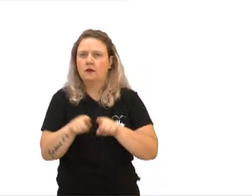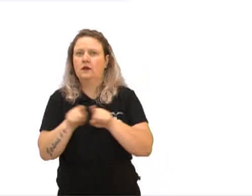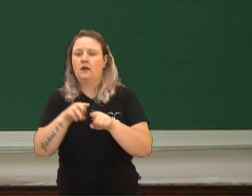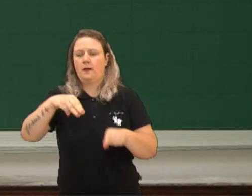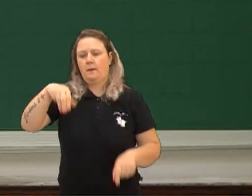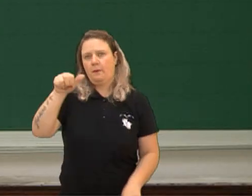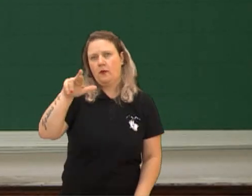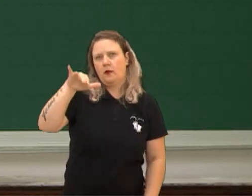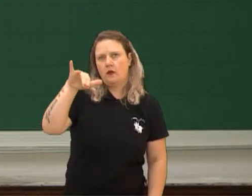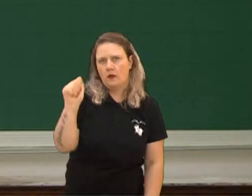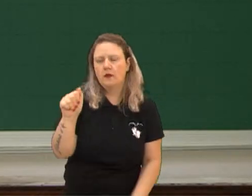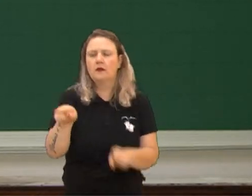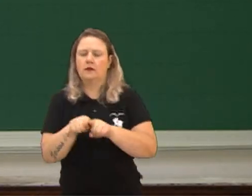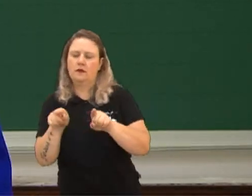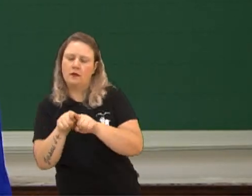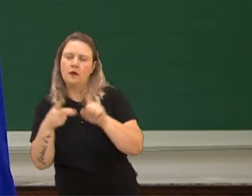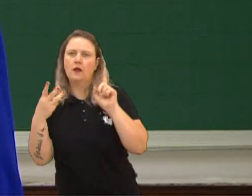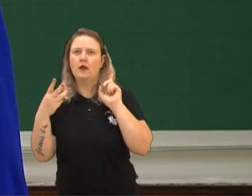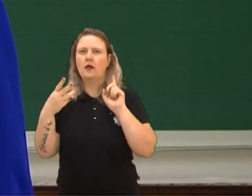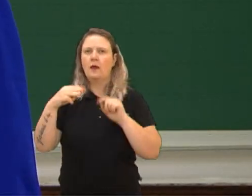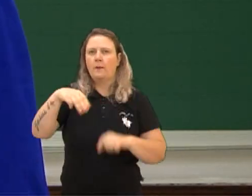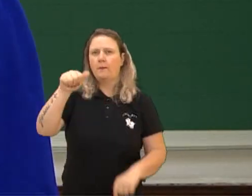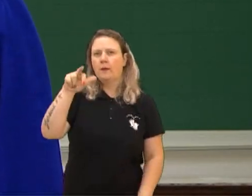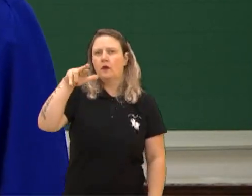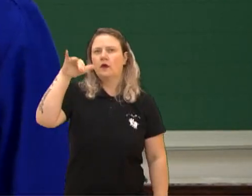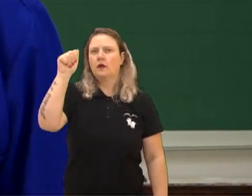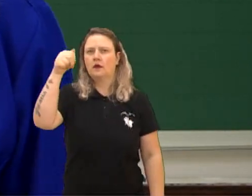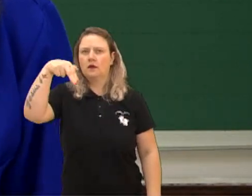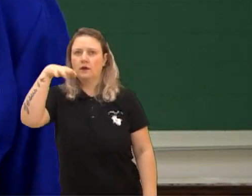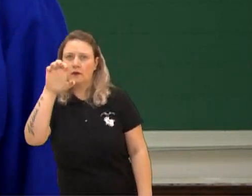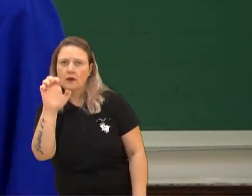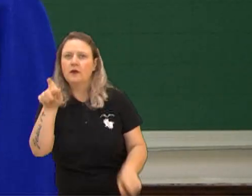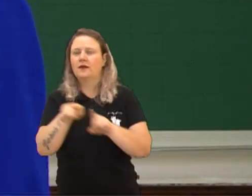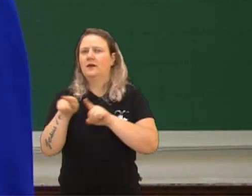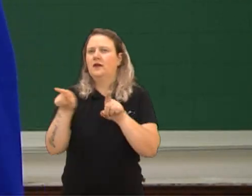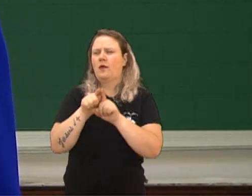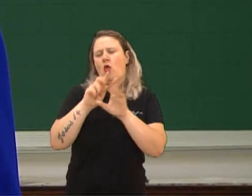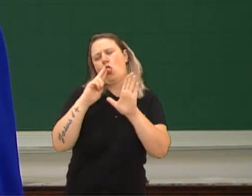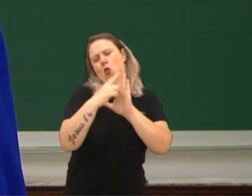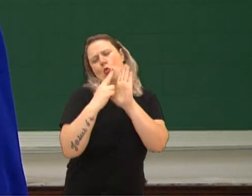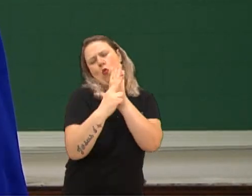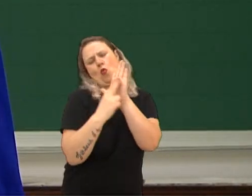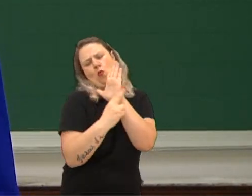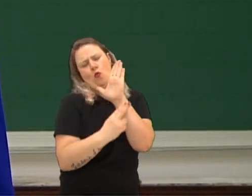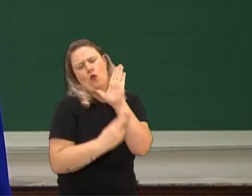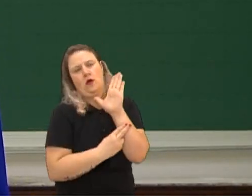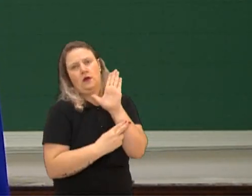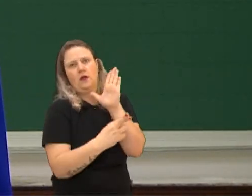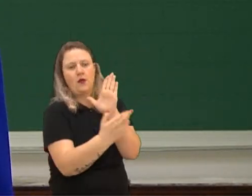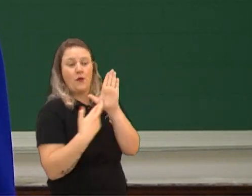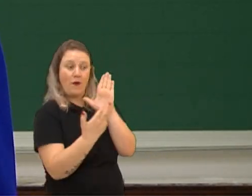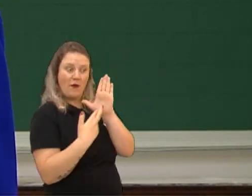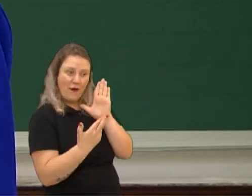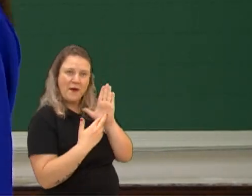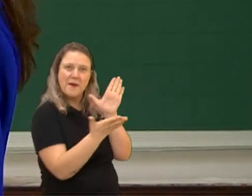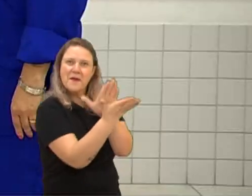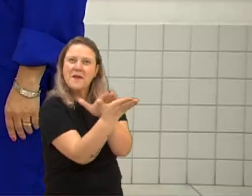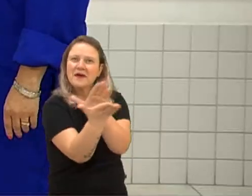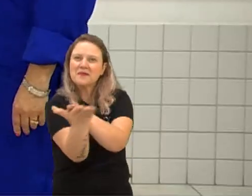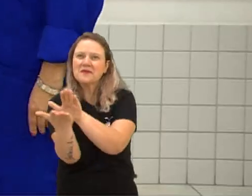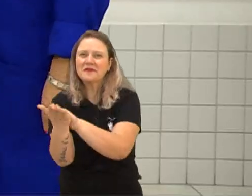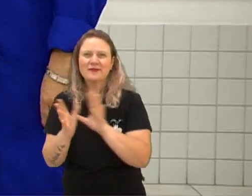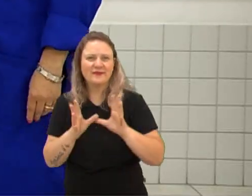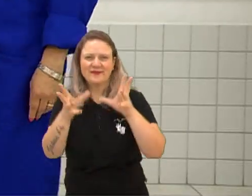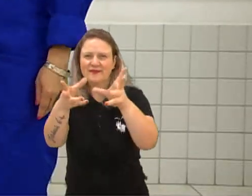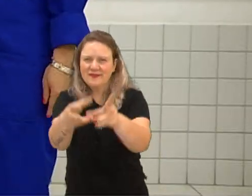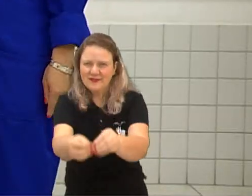a Mariane. Muitos alunos aqui colocaram aqui para a gente a resposta. E meus parabéns.